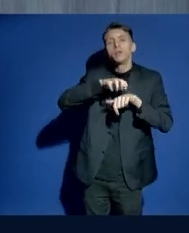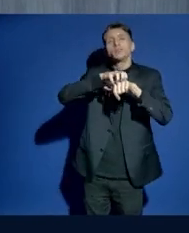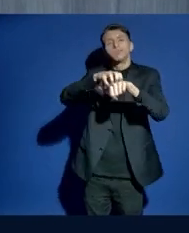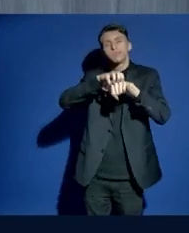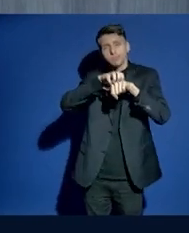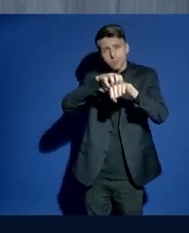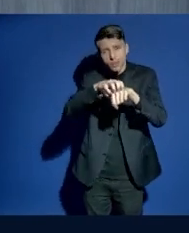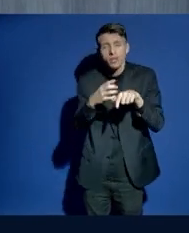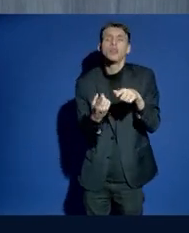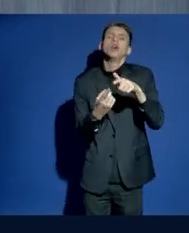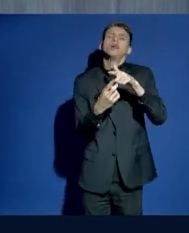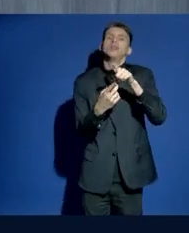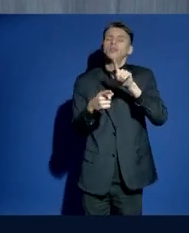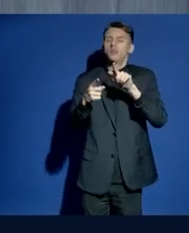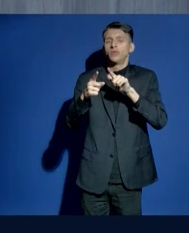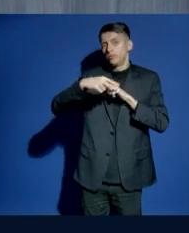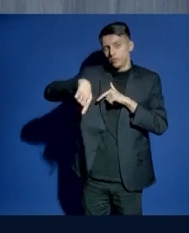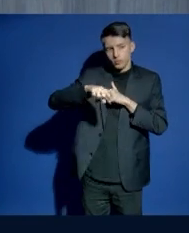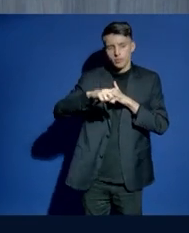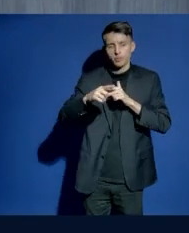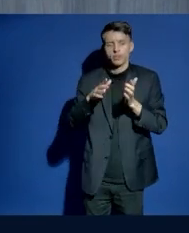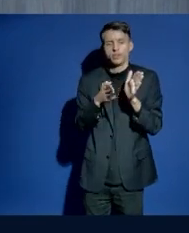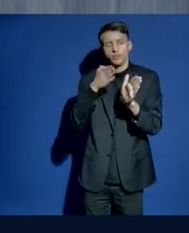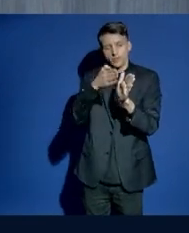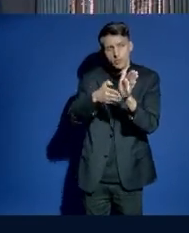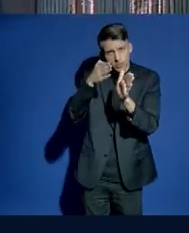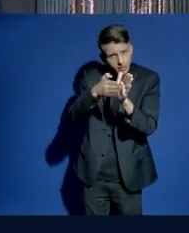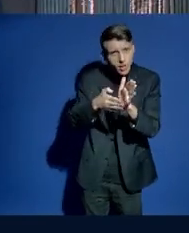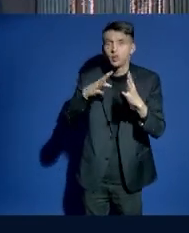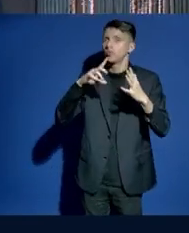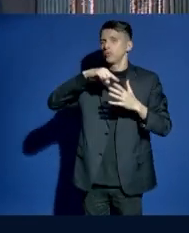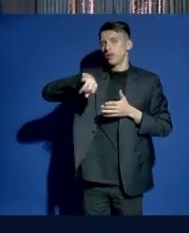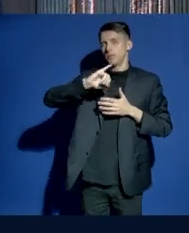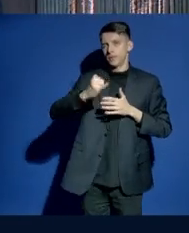um dia Ferroviário E também o duto Obrigada